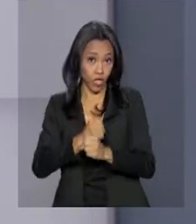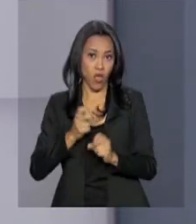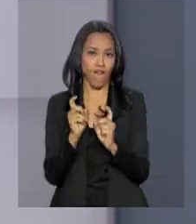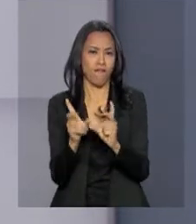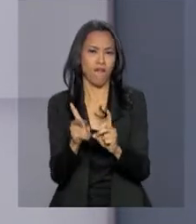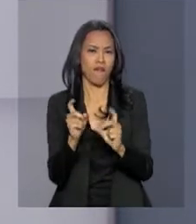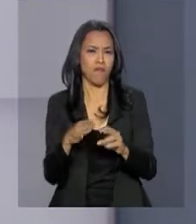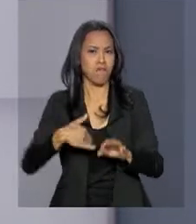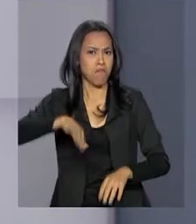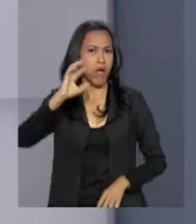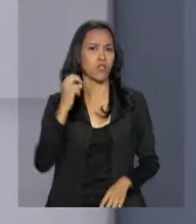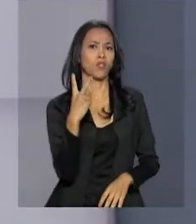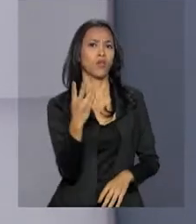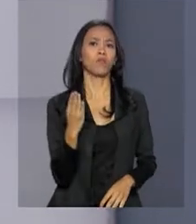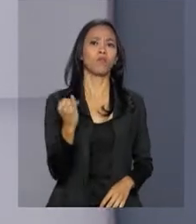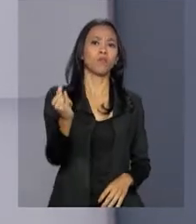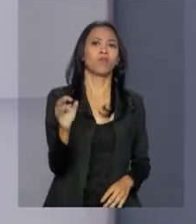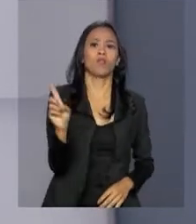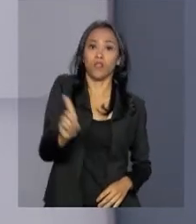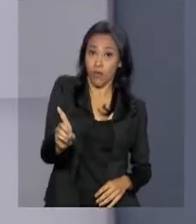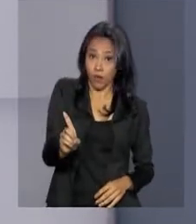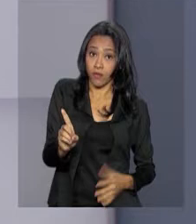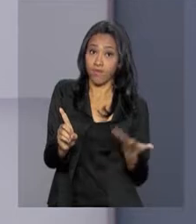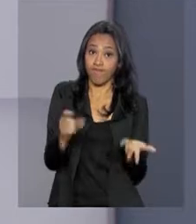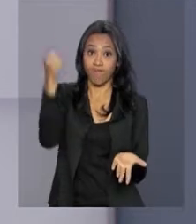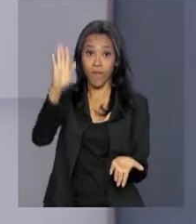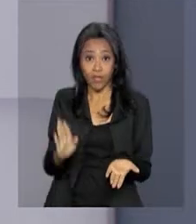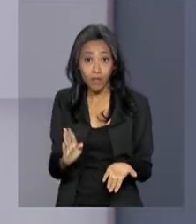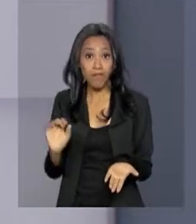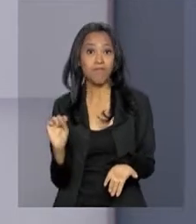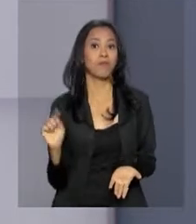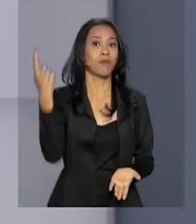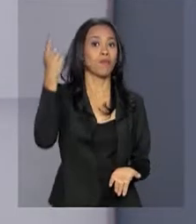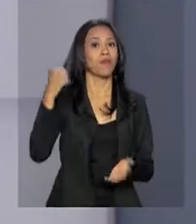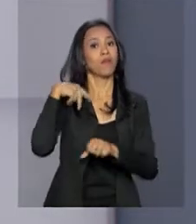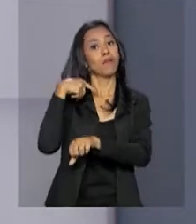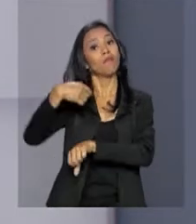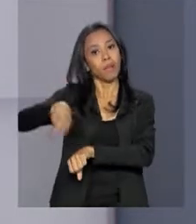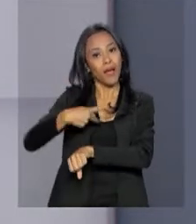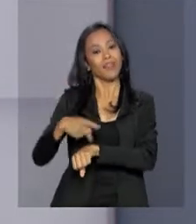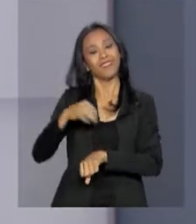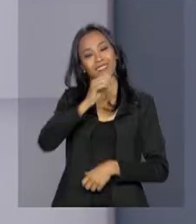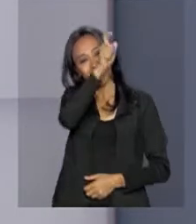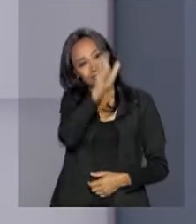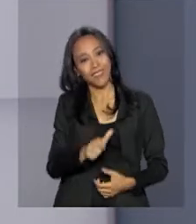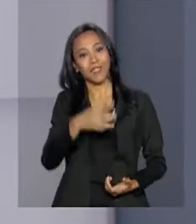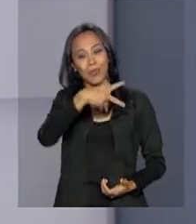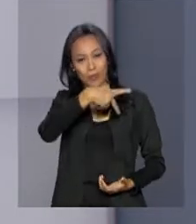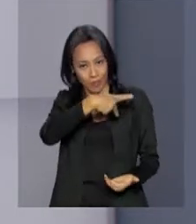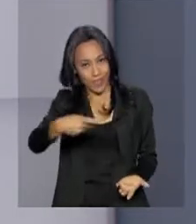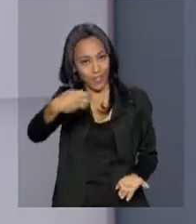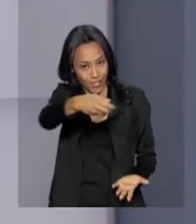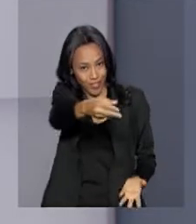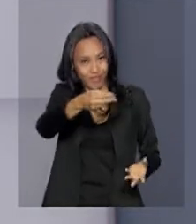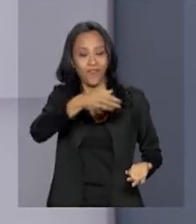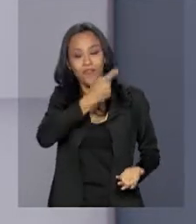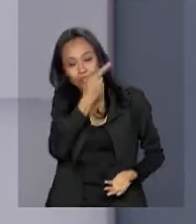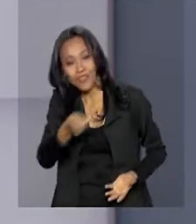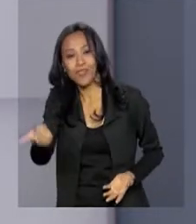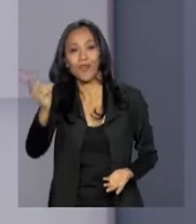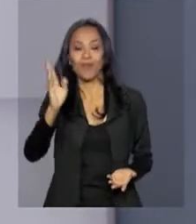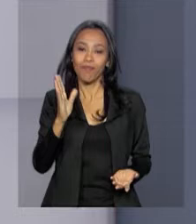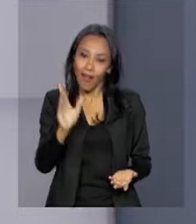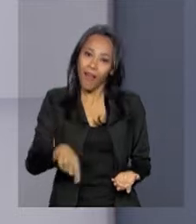ultrapassou os 2 bilhões de dólares o brasil foi o primeiro país que o presidente eleito marcio benites visitou e